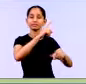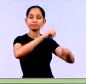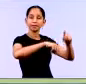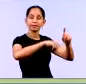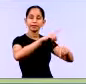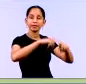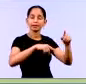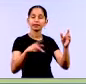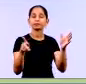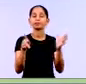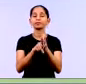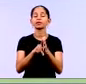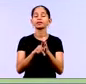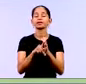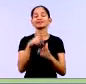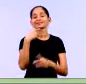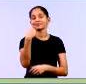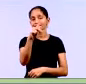eu preciso